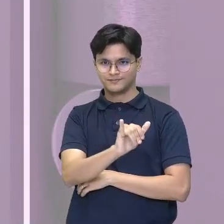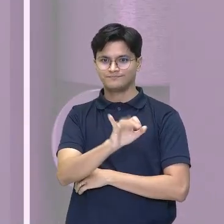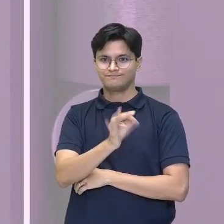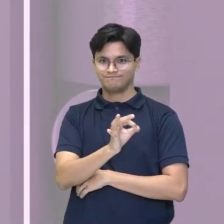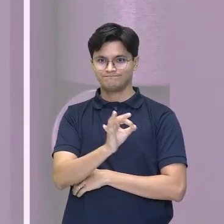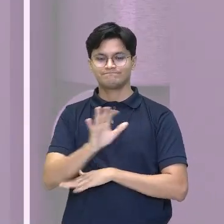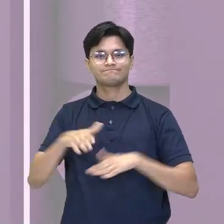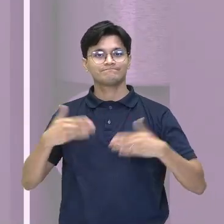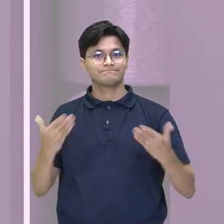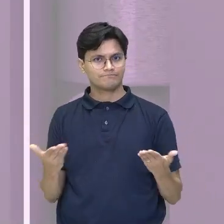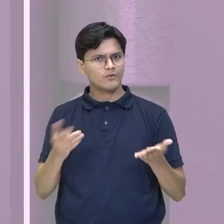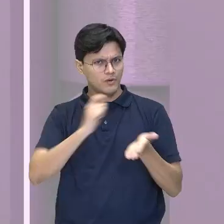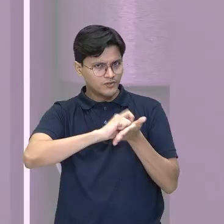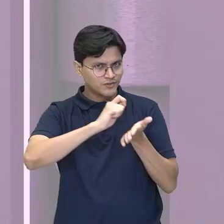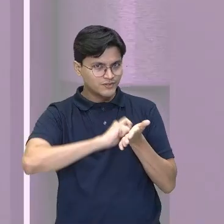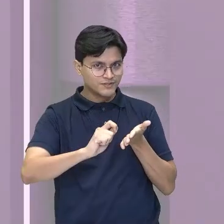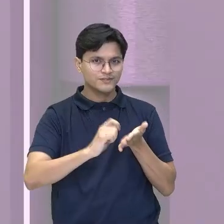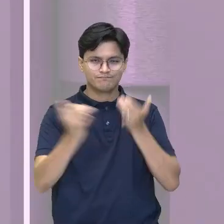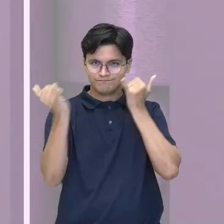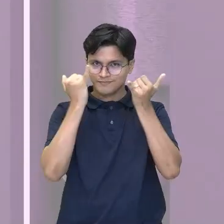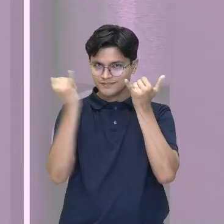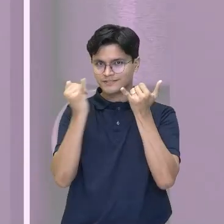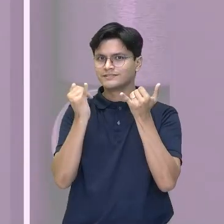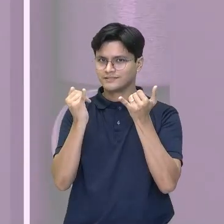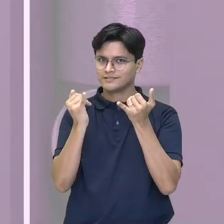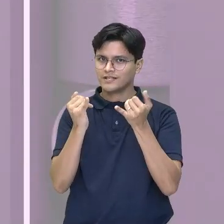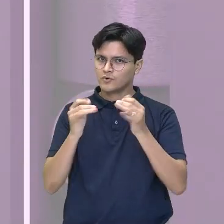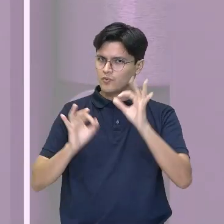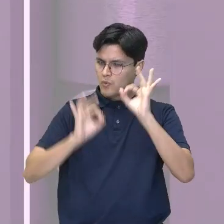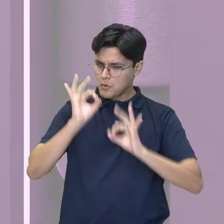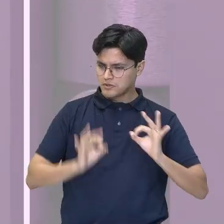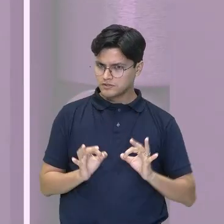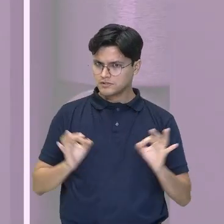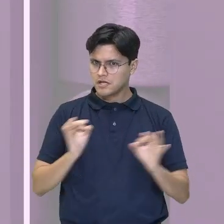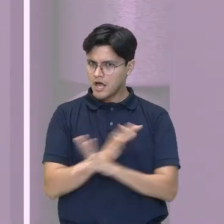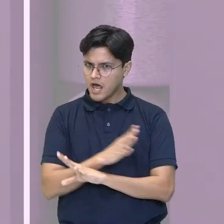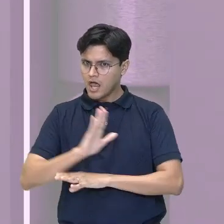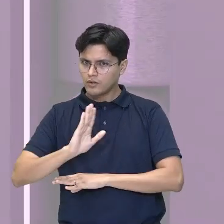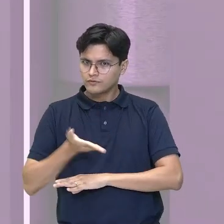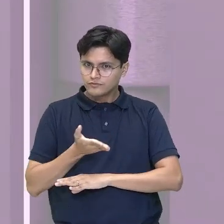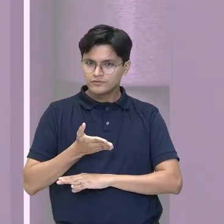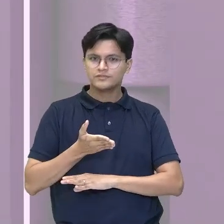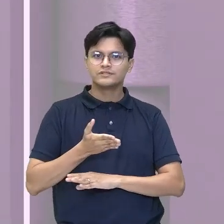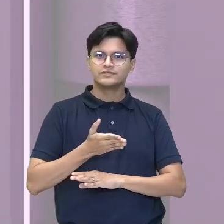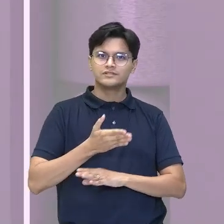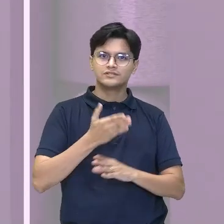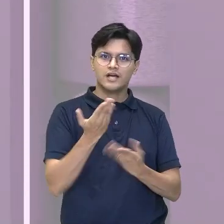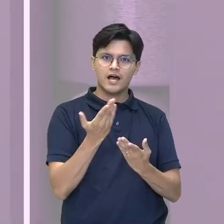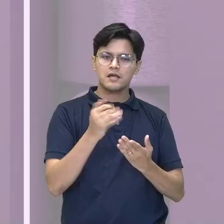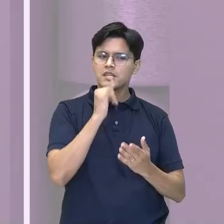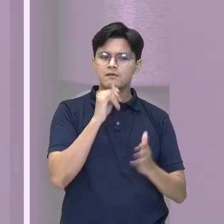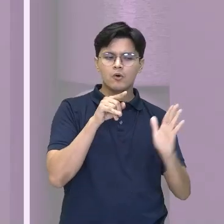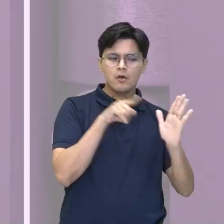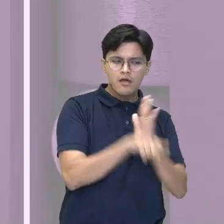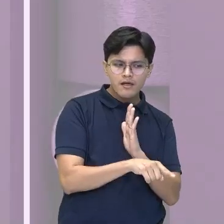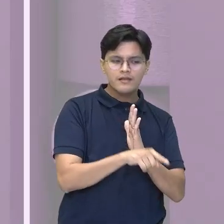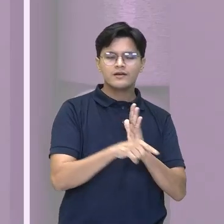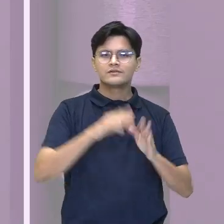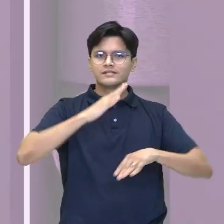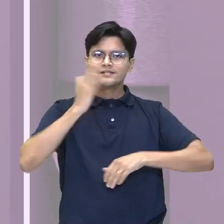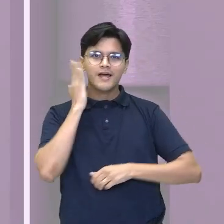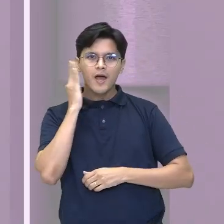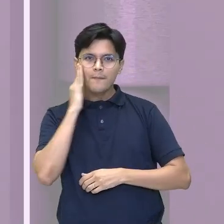Y. Tomou nota? Pronto aí para enfrentar qualquer questão que venha pela frente de plano cartesiano? Eu espero que sim.